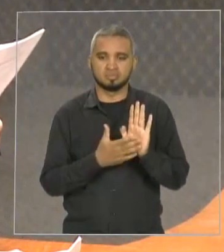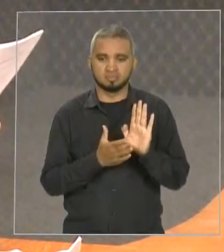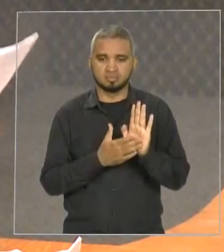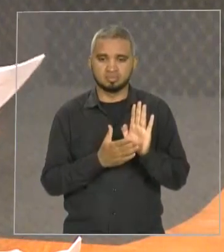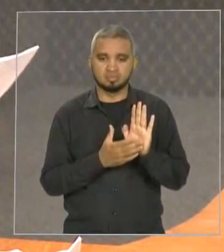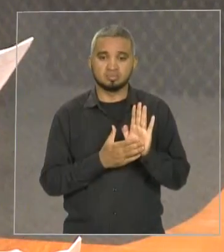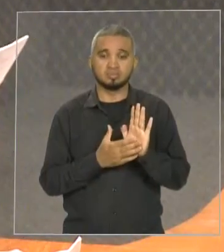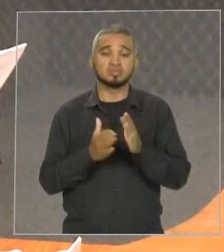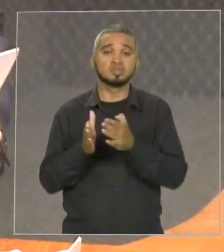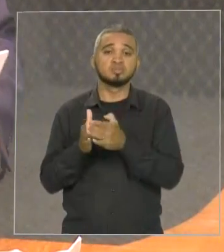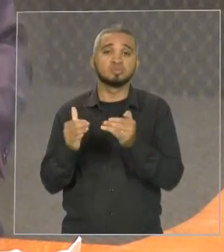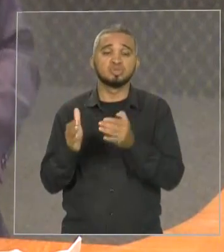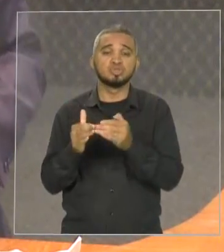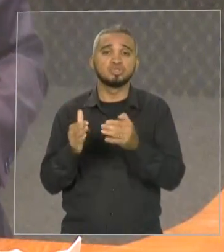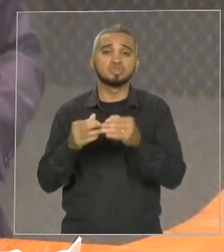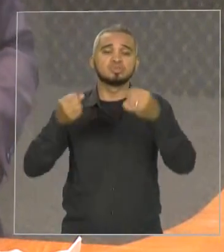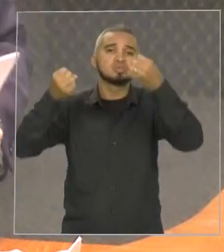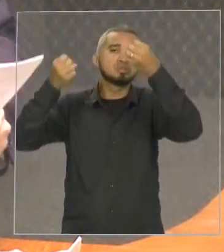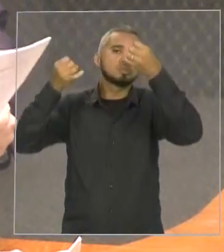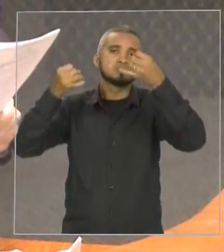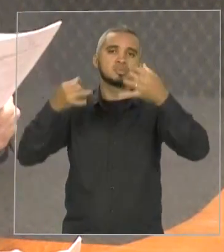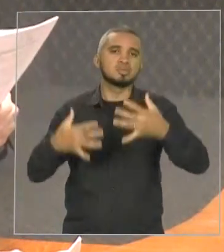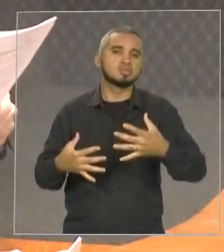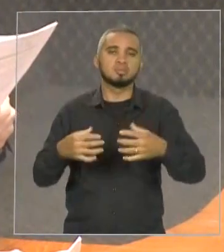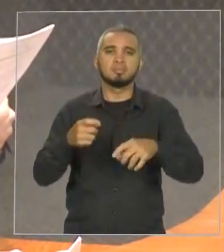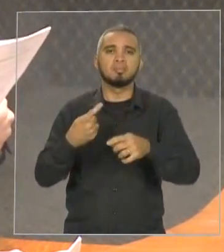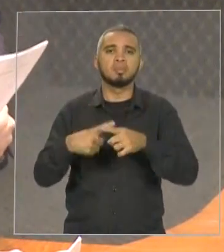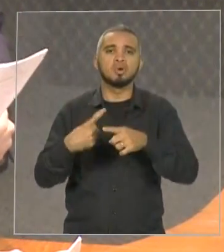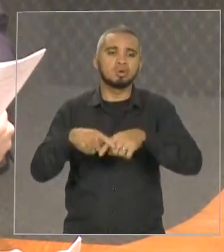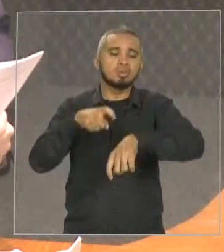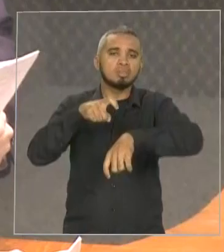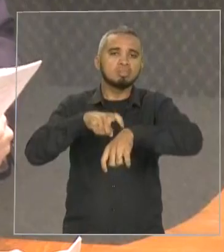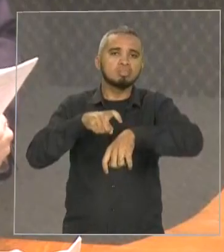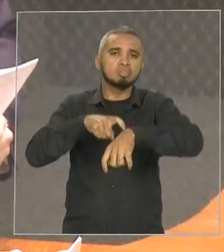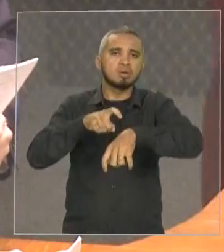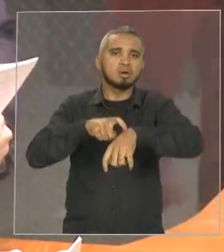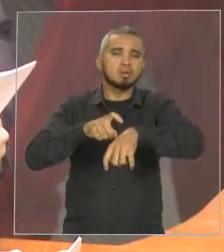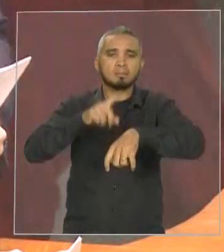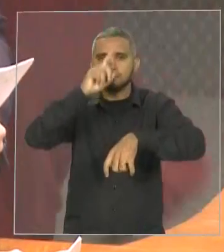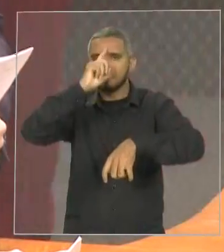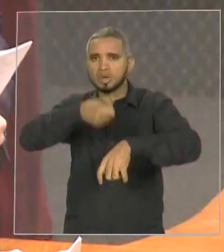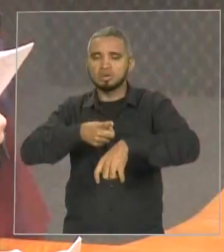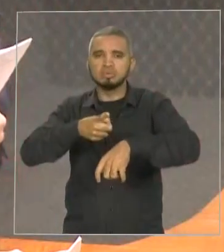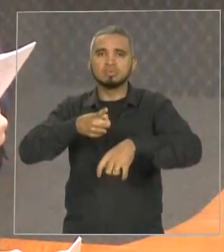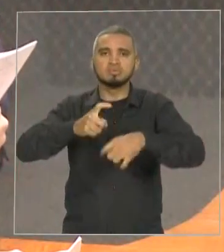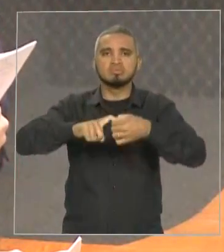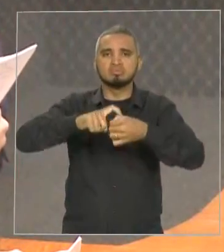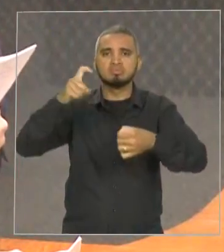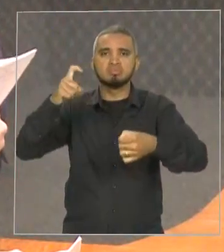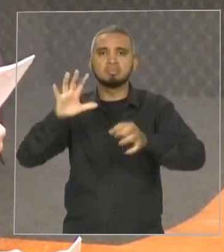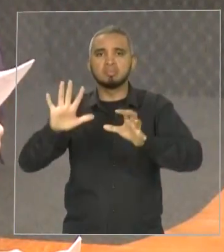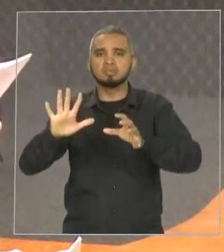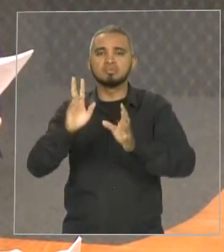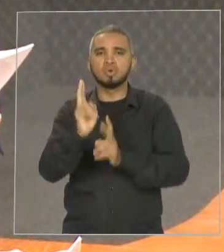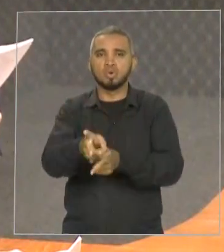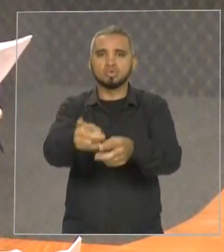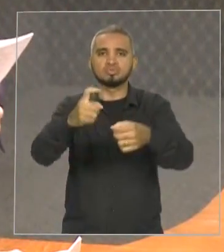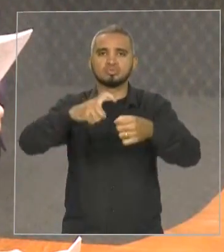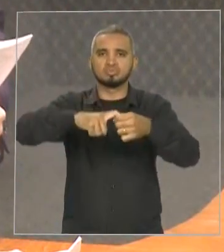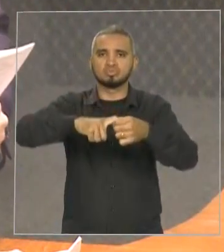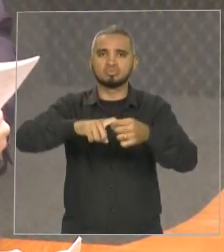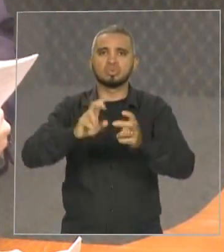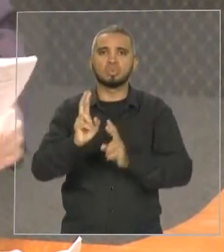explicação de medida cautelar, abre aspas, desta feita, não há outra alternativa a esta unidade de controle externo, senão opinar